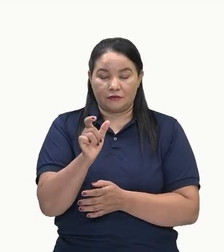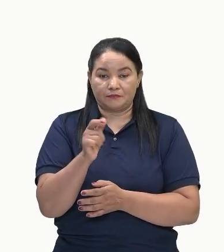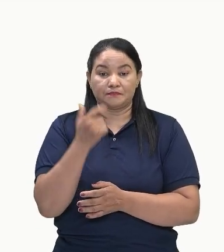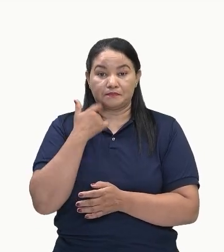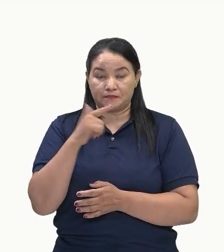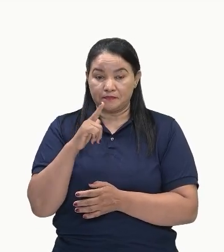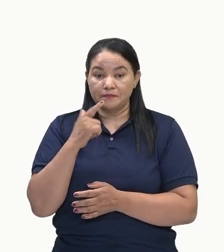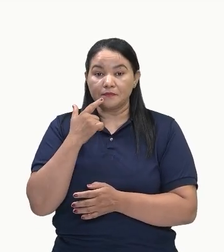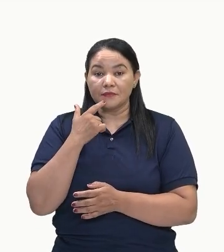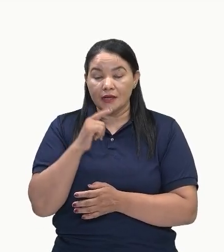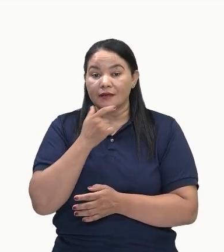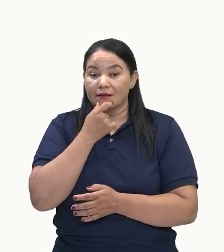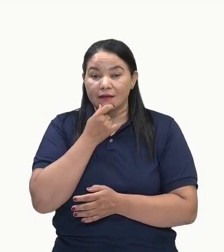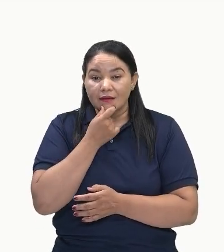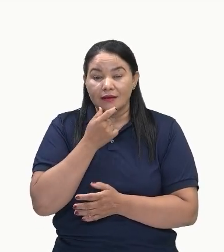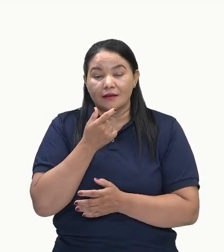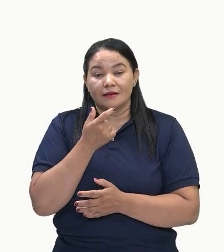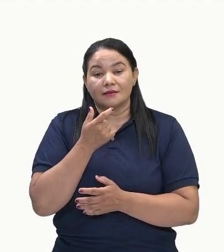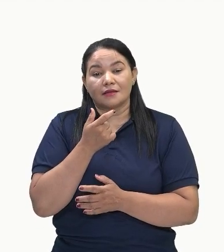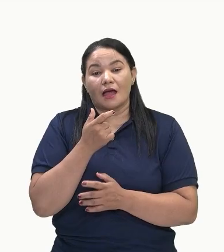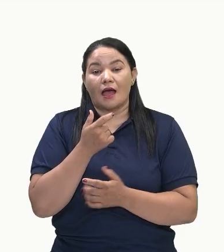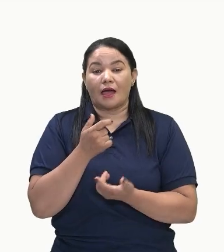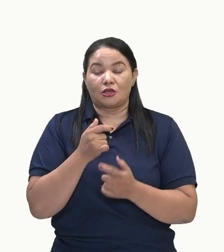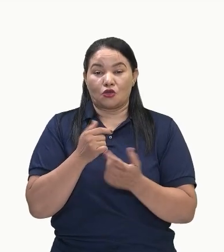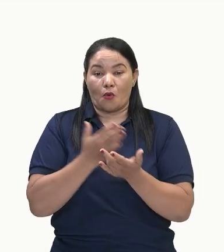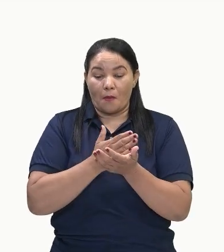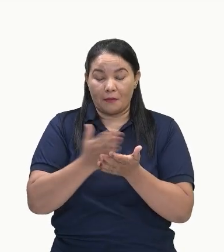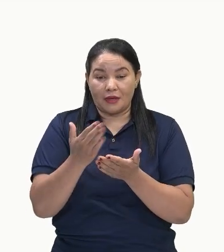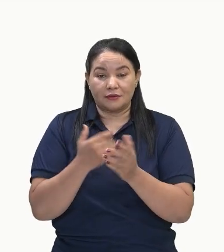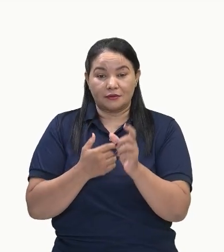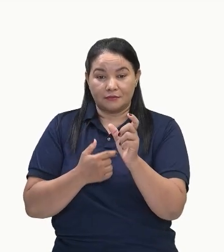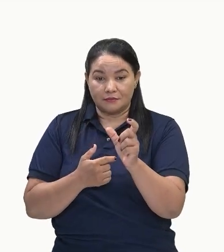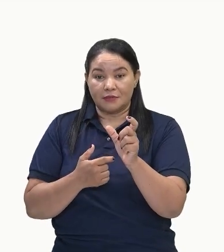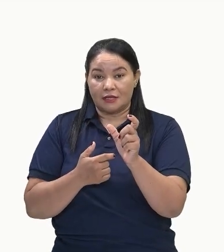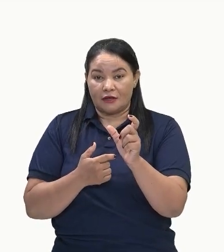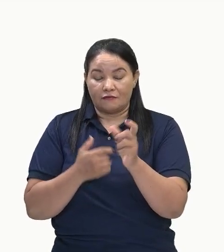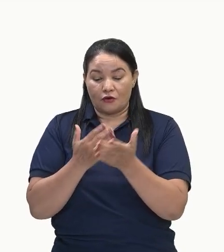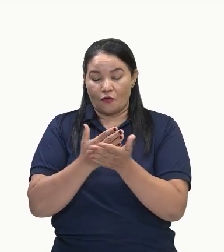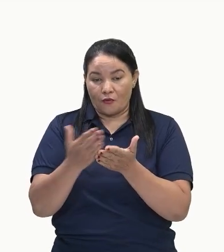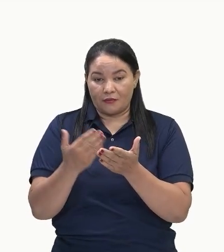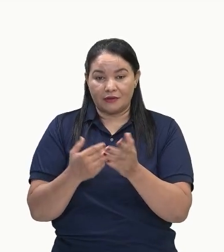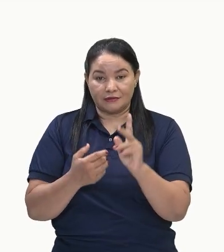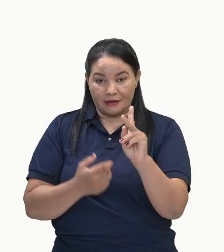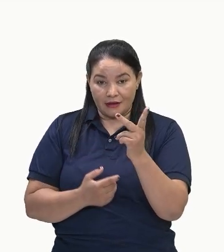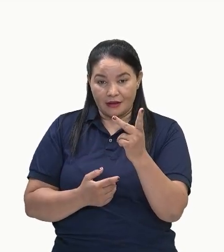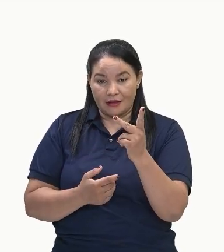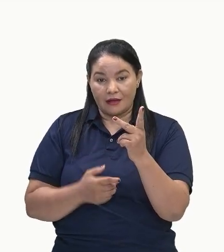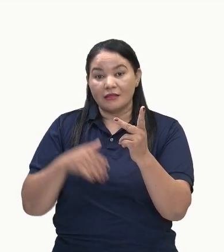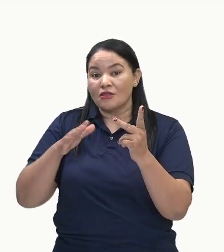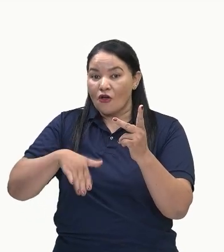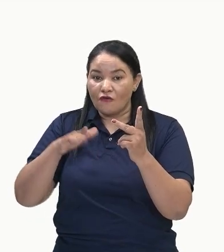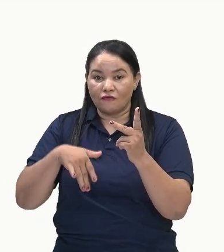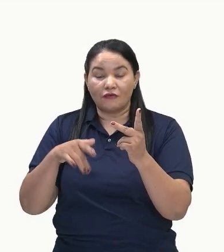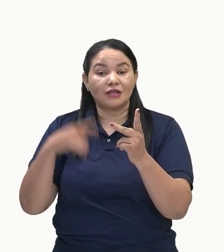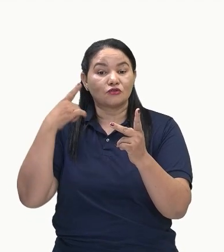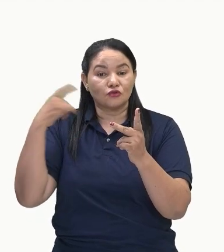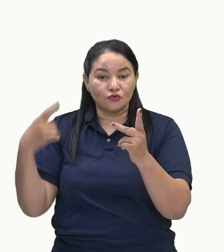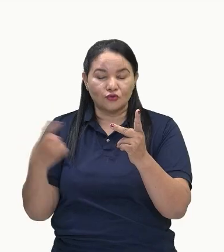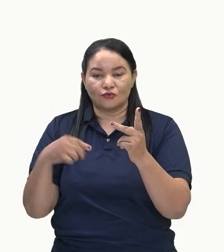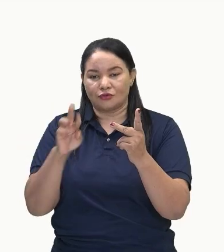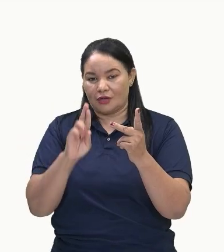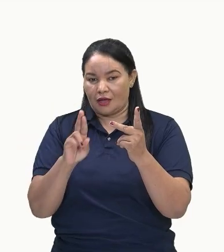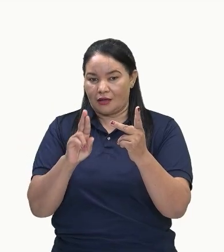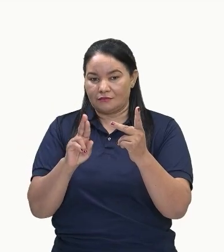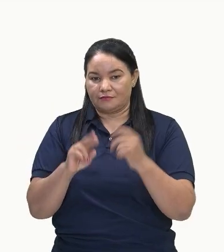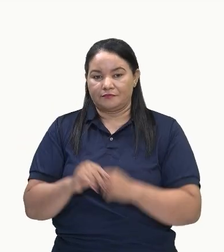som de R, muito provavelmente, tá? Então, portanto, eu vou falar have e não have, ou